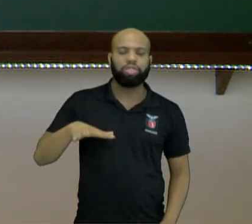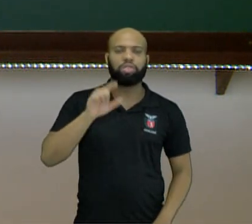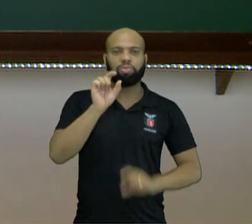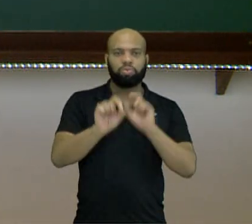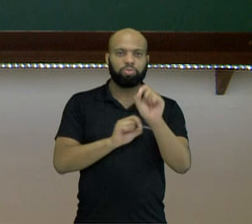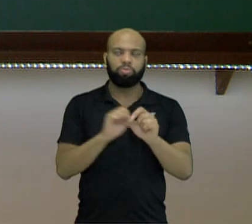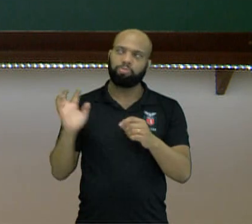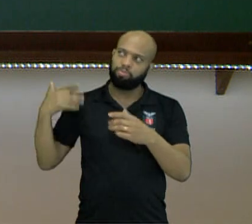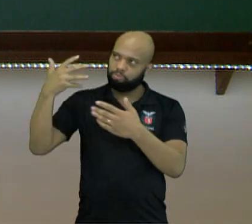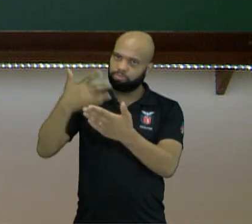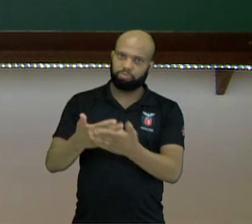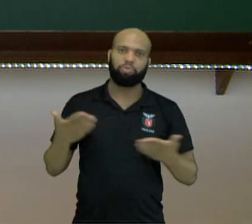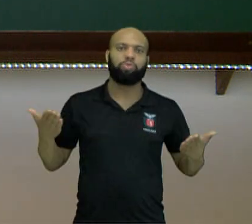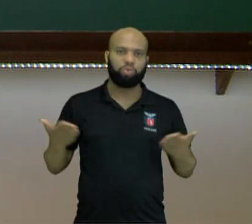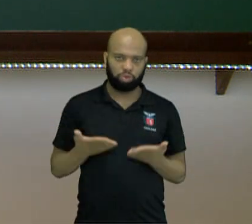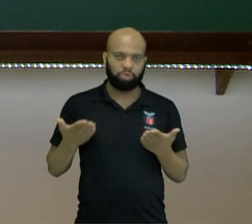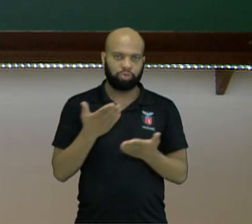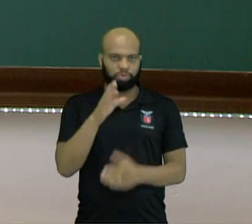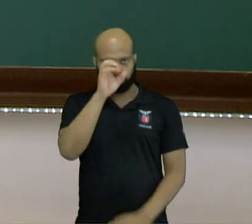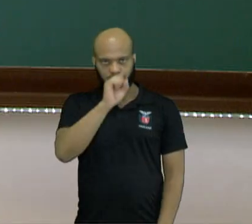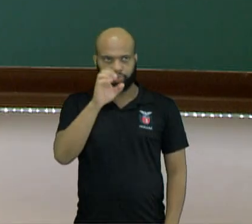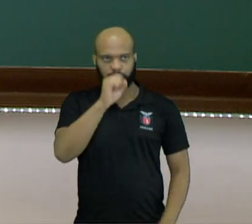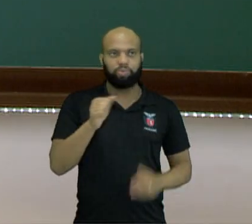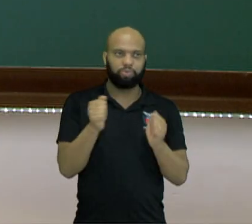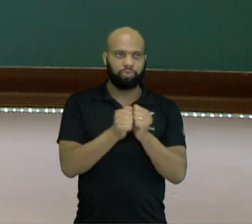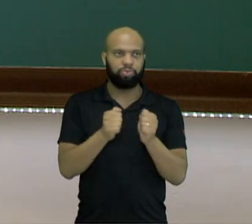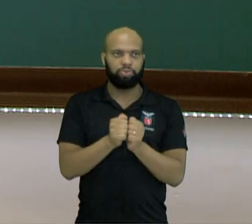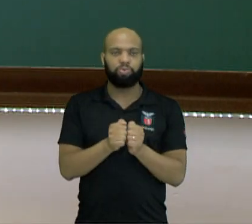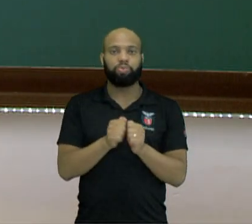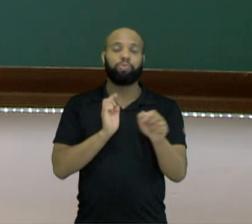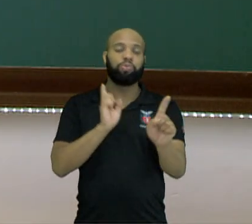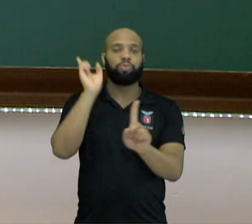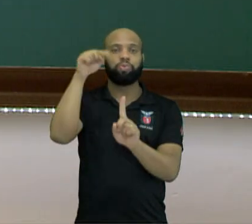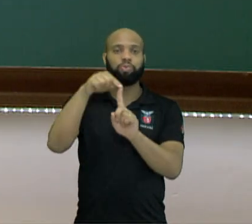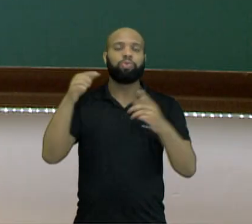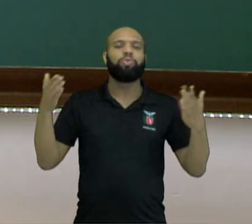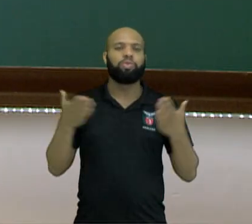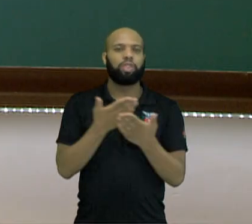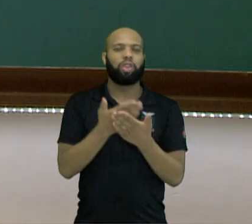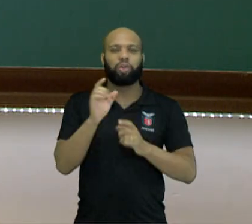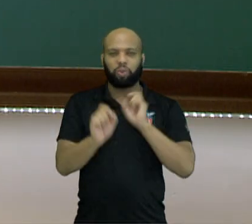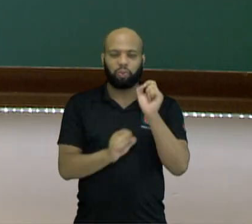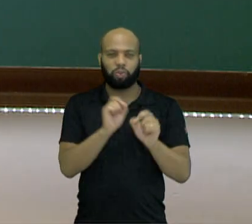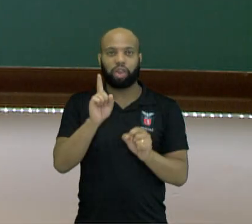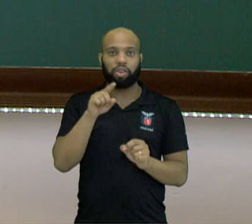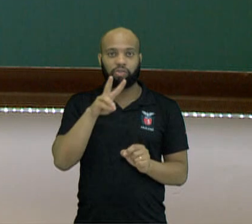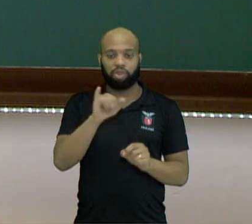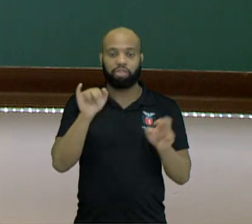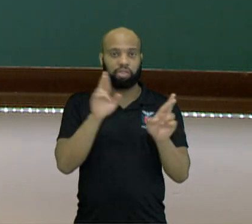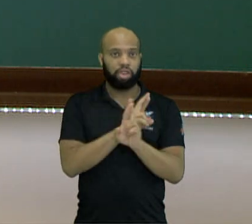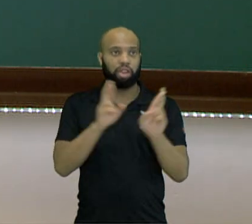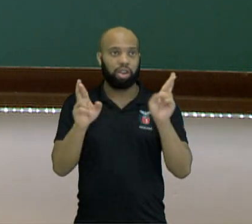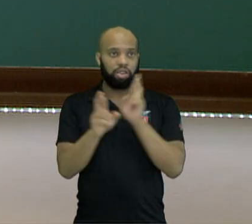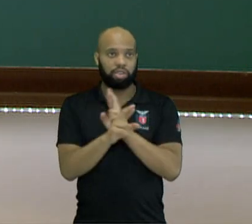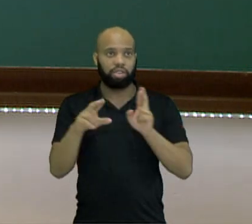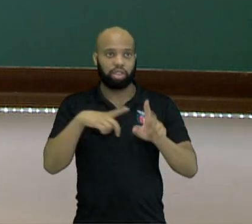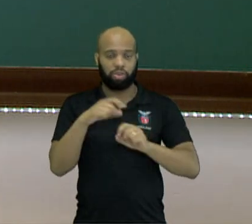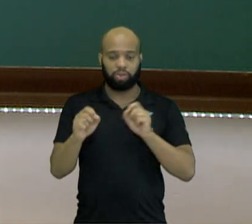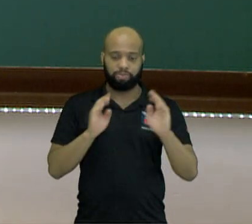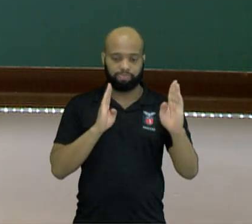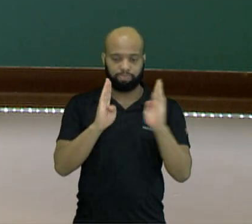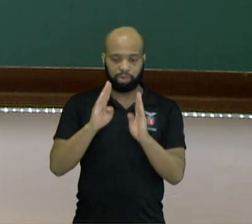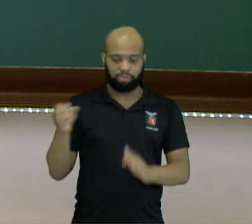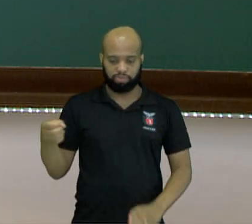momento. Legal? Comigo aqui. O grande objetivo dessa aula é relacionar a modernidade e